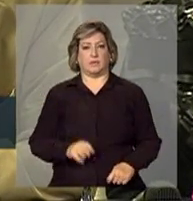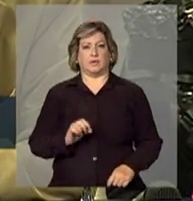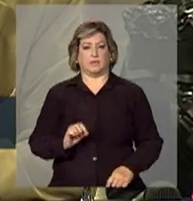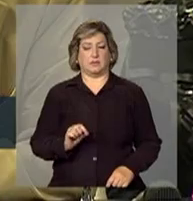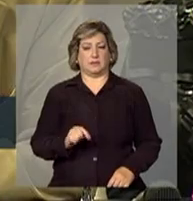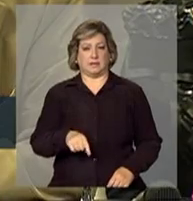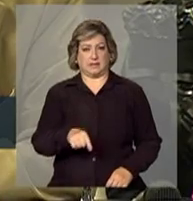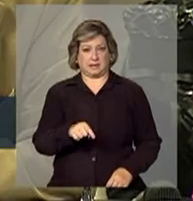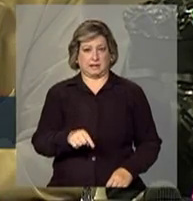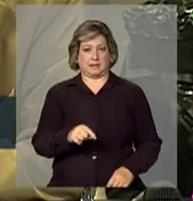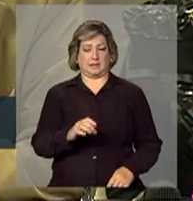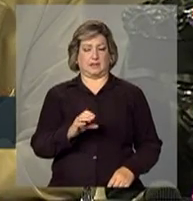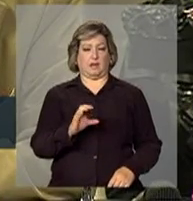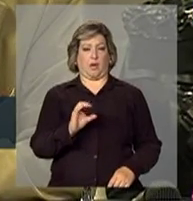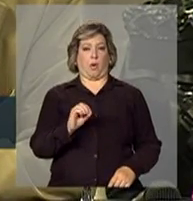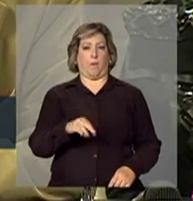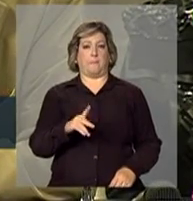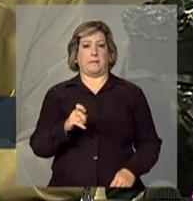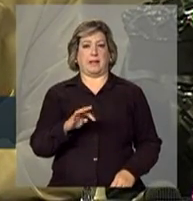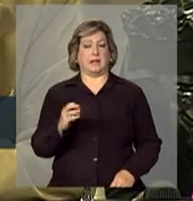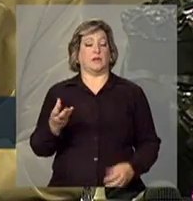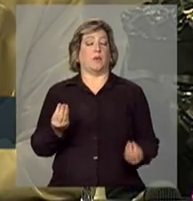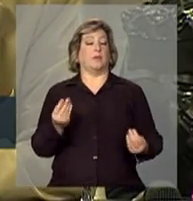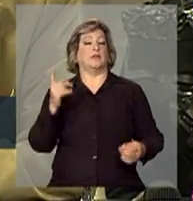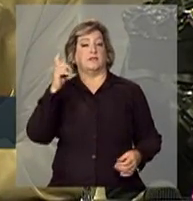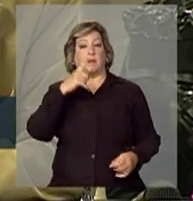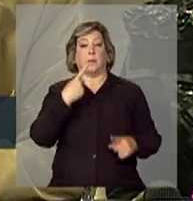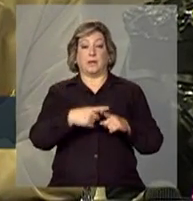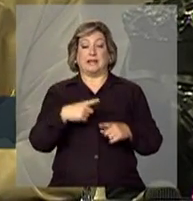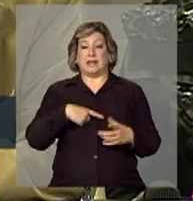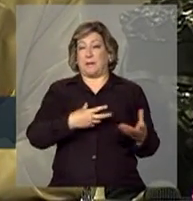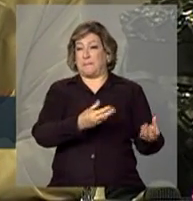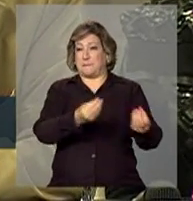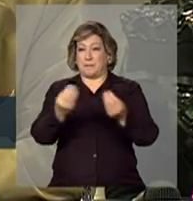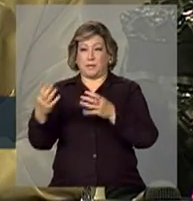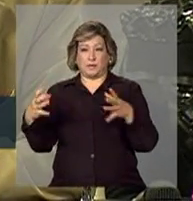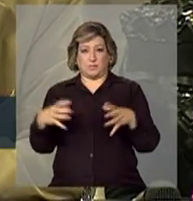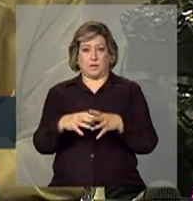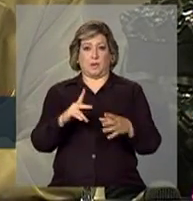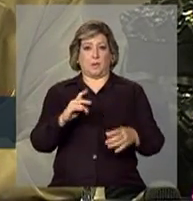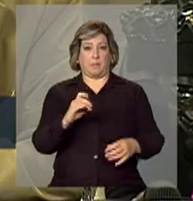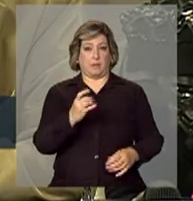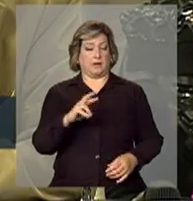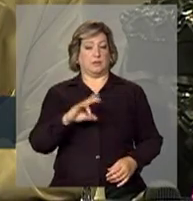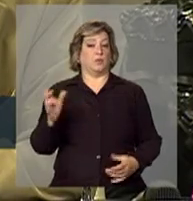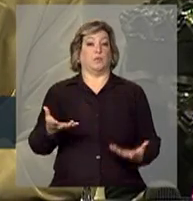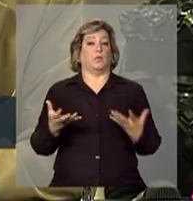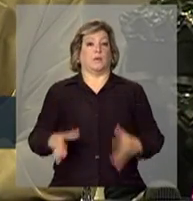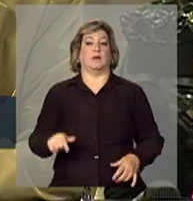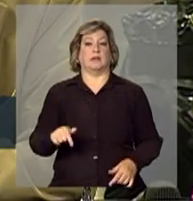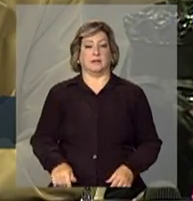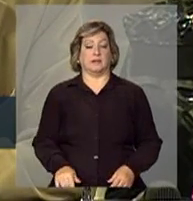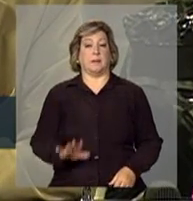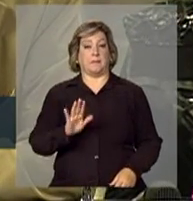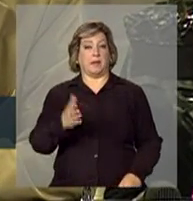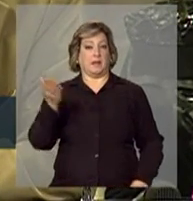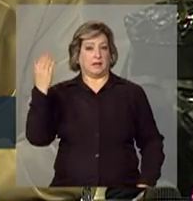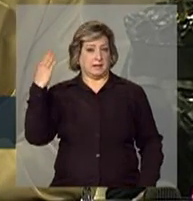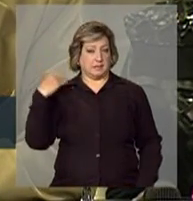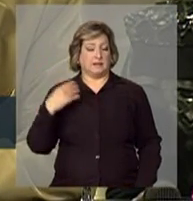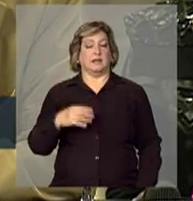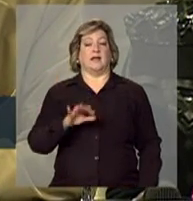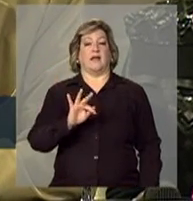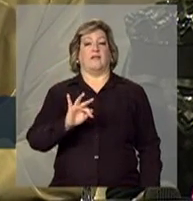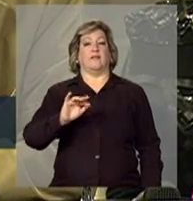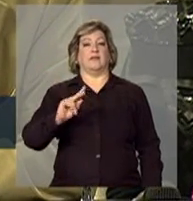dificuldade, porque há vários lugares nos poderes que não queriam isso. Mas, em 1998, o governo Fernando Henrique Cardoso